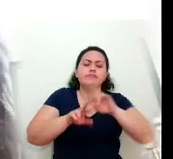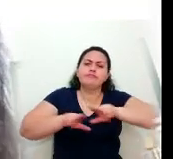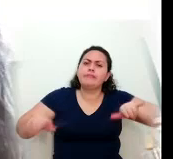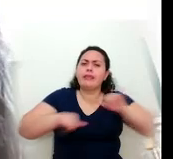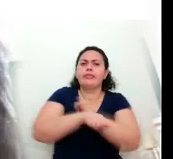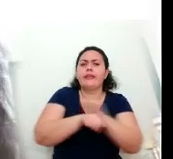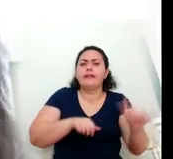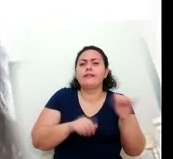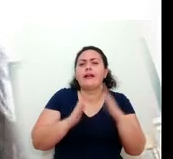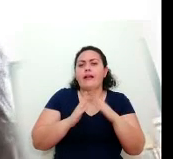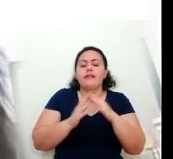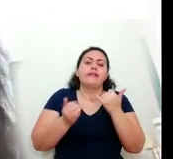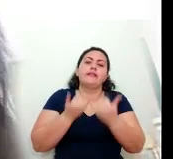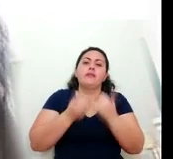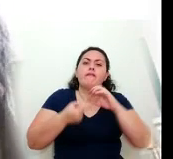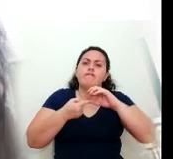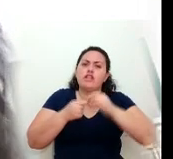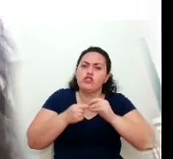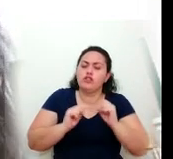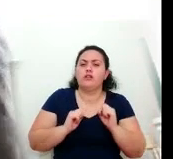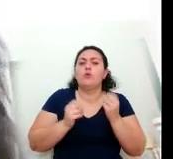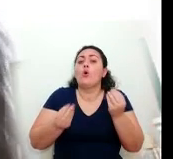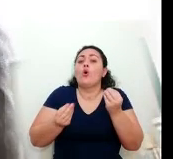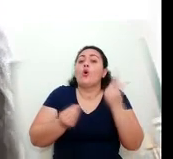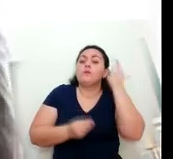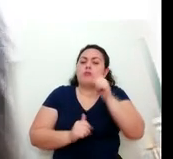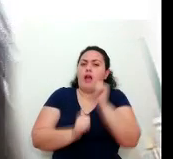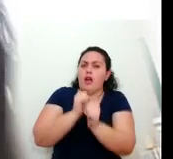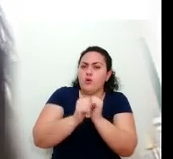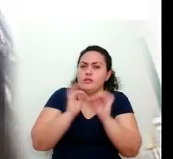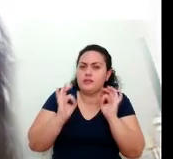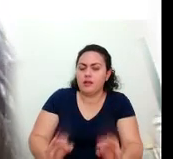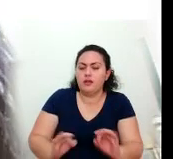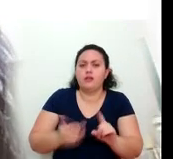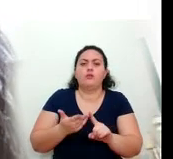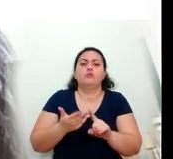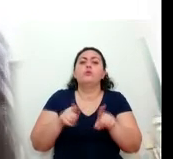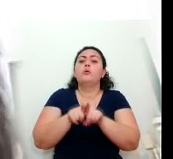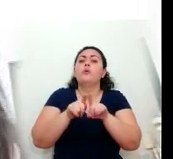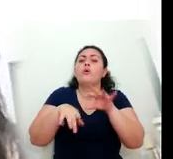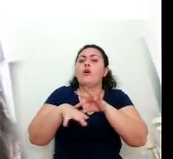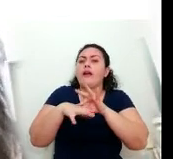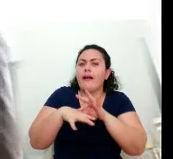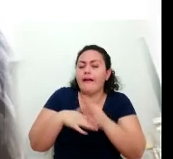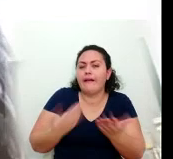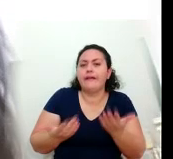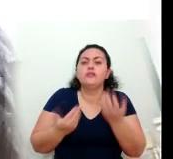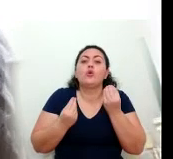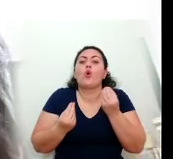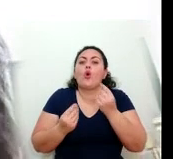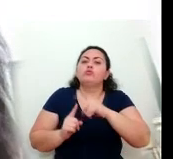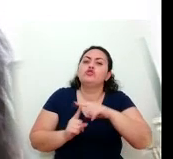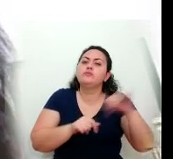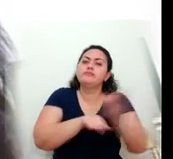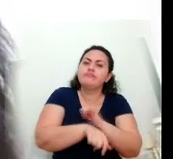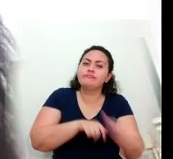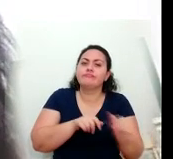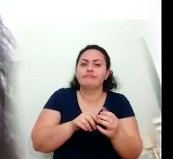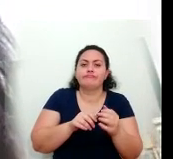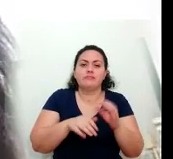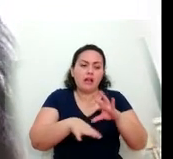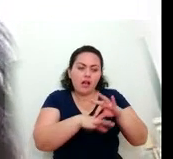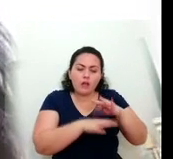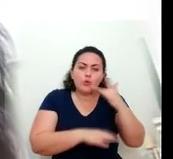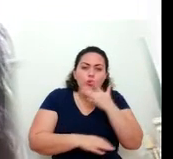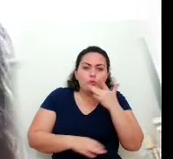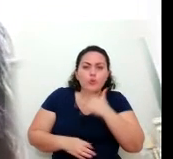assim, do próprio feijão que a gente tinha comentado, né? Como acertar arroz, carnes, né? Alguns truques ali de técnica culinária